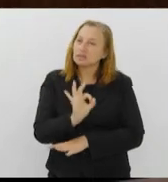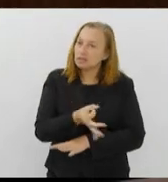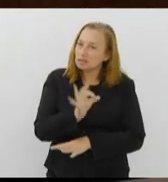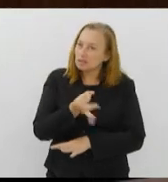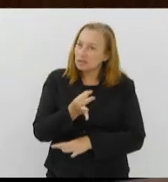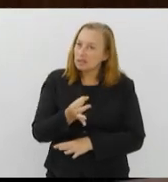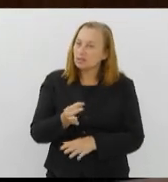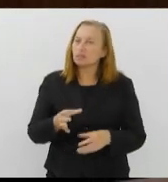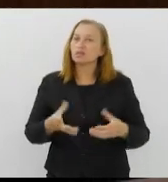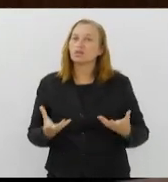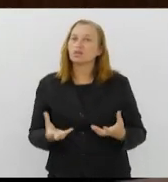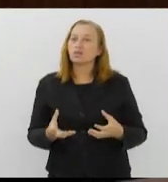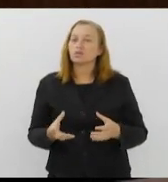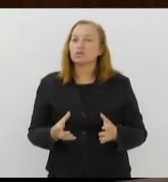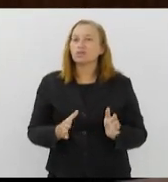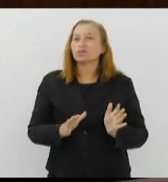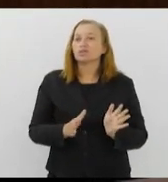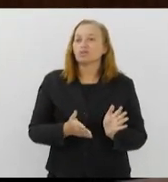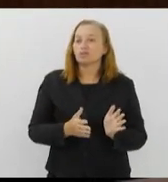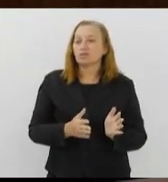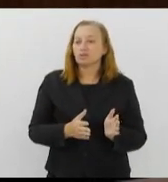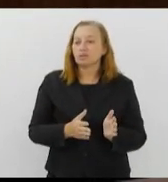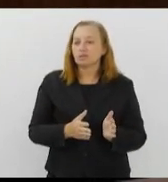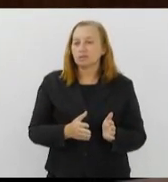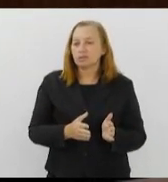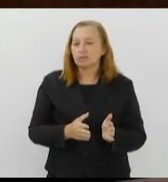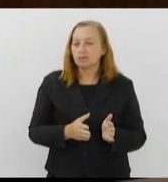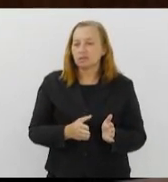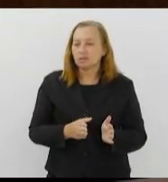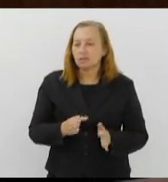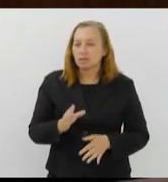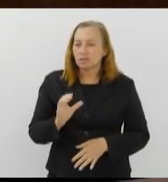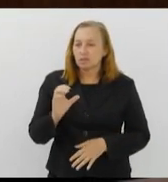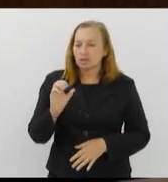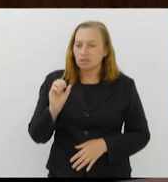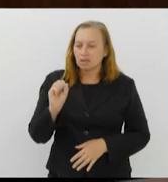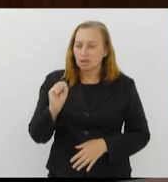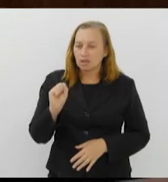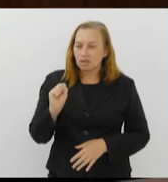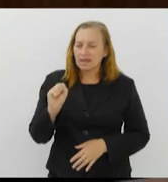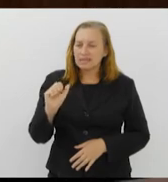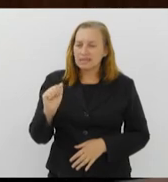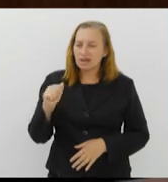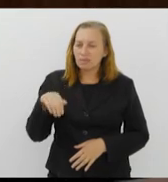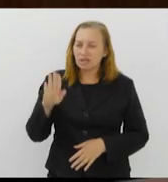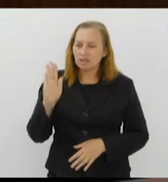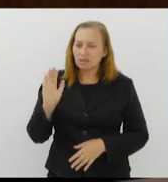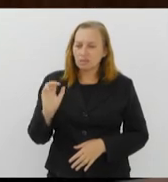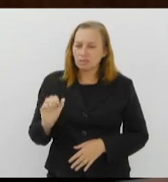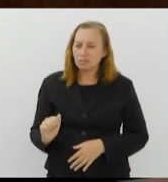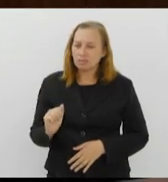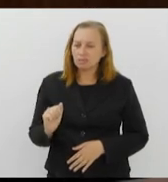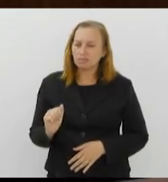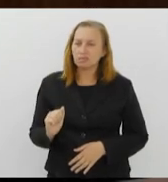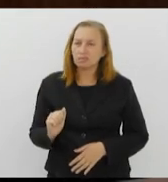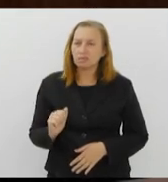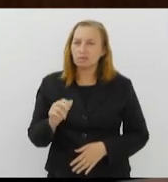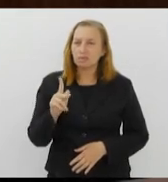são protegidos por uma lei federal, mas as pessoas muitas vezes não sabem onde estão. E os